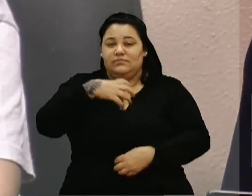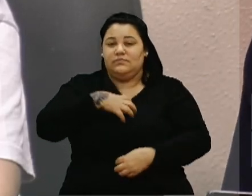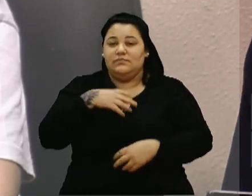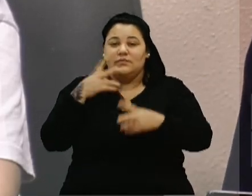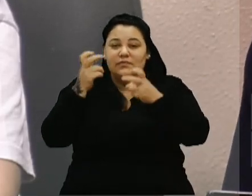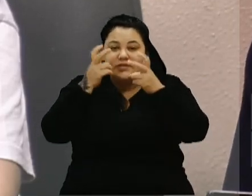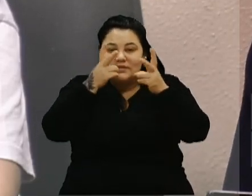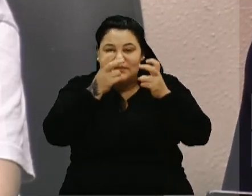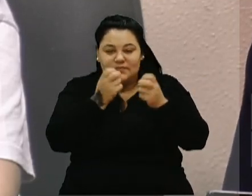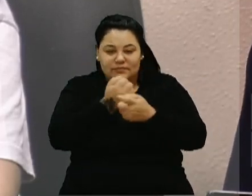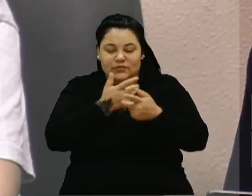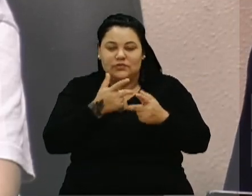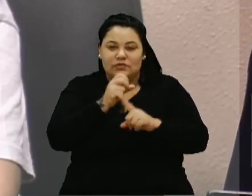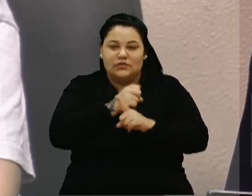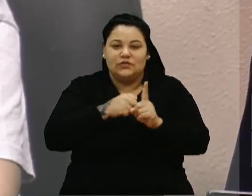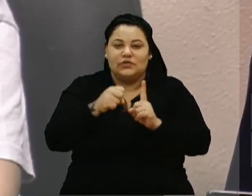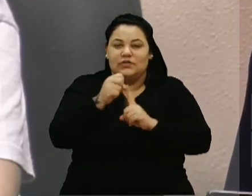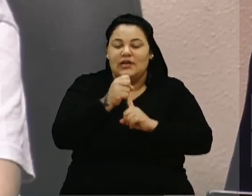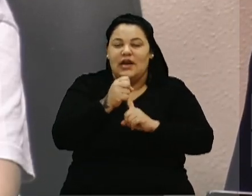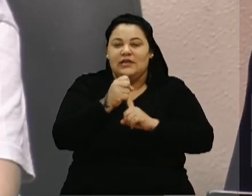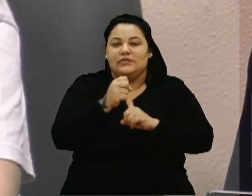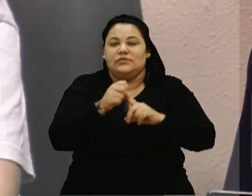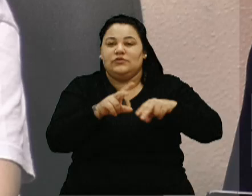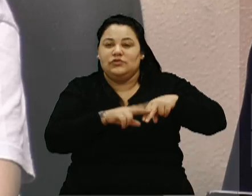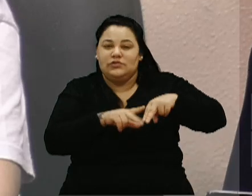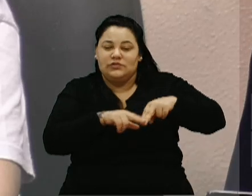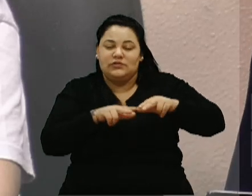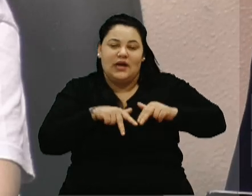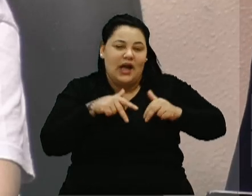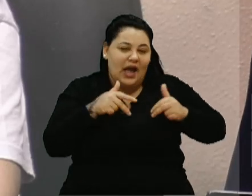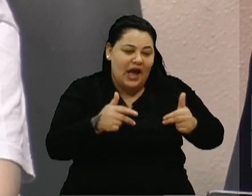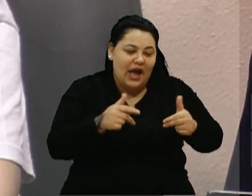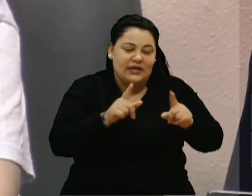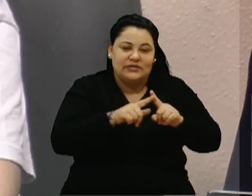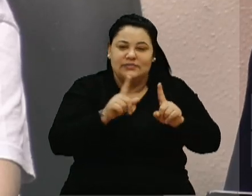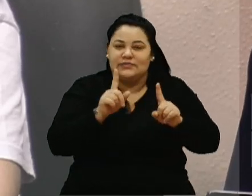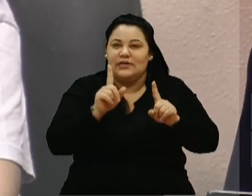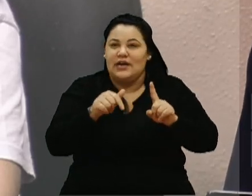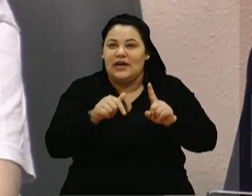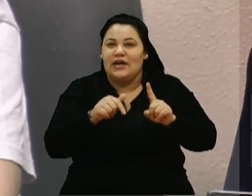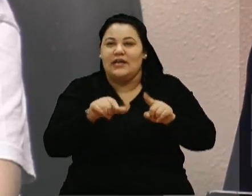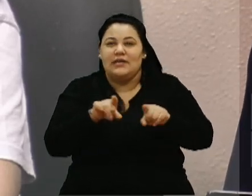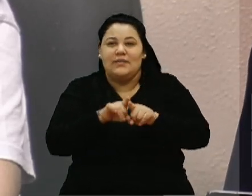percebendo os marcadores sociais como raça, gênero, classe, capacitismo,